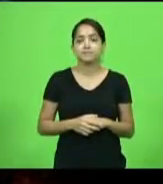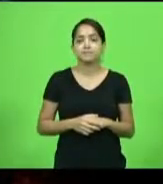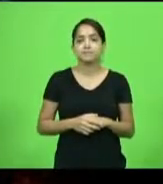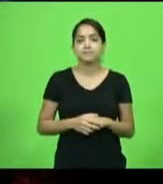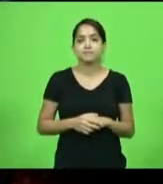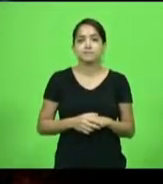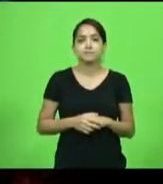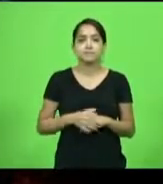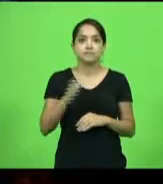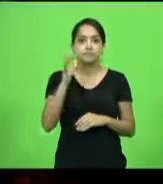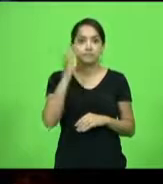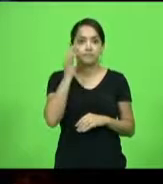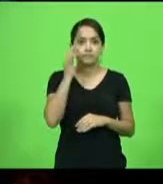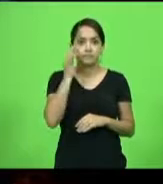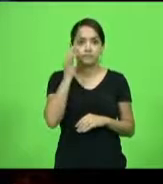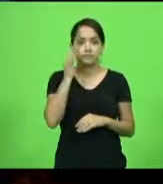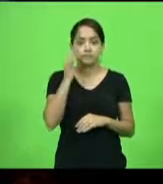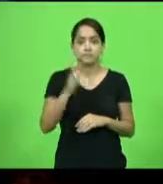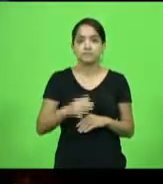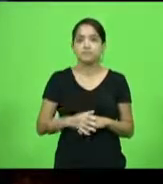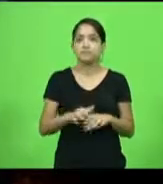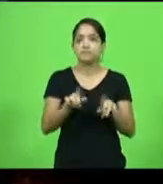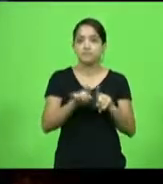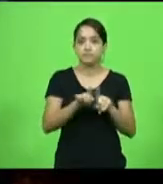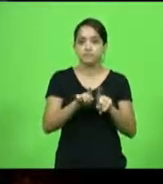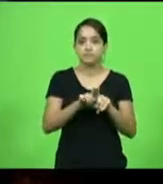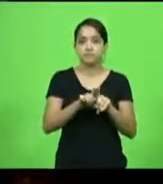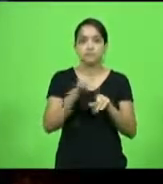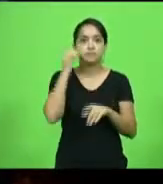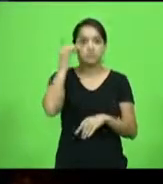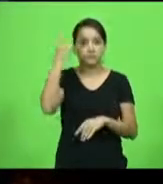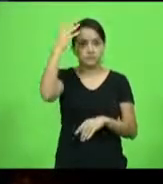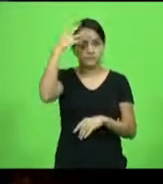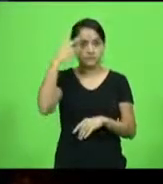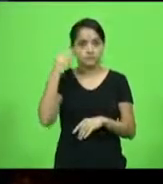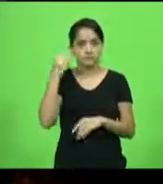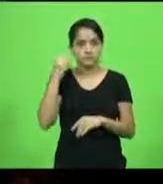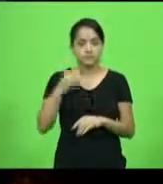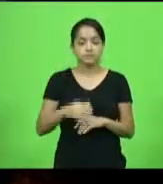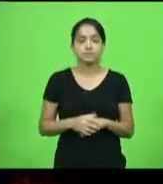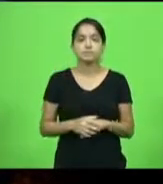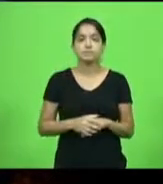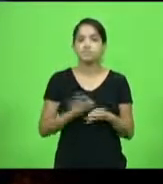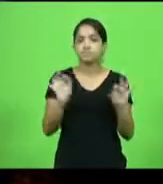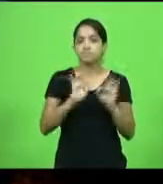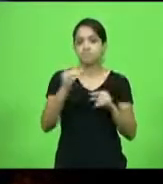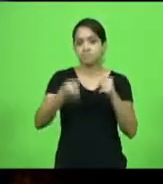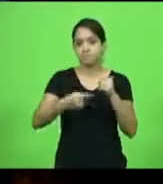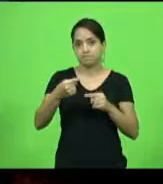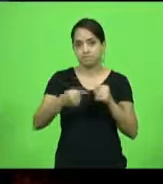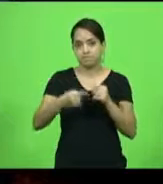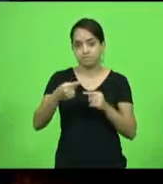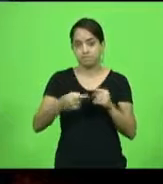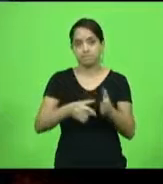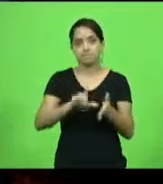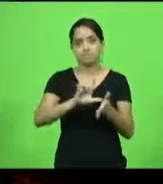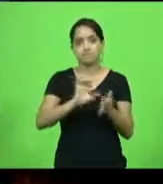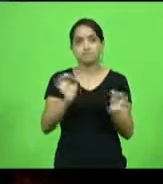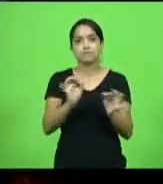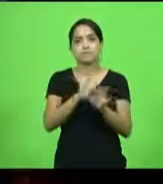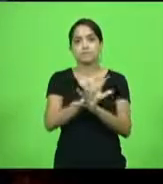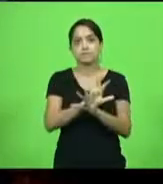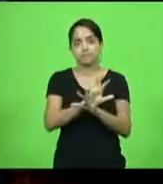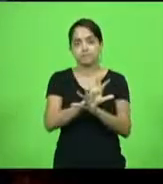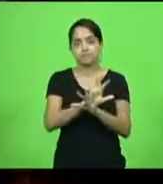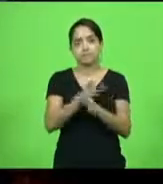Krelink. E a senhora deputada Luciane Carminati. Nada mais havendo, o senhor presidente, antes de encerrar a sessão,